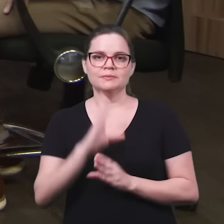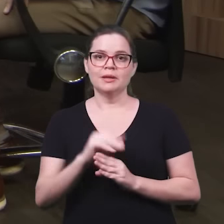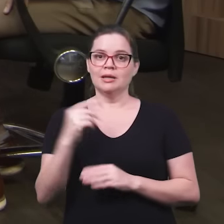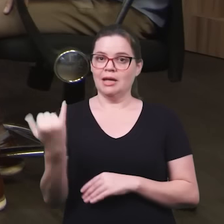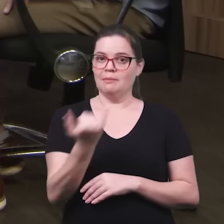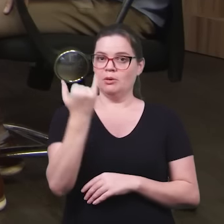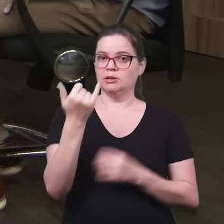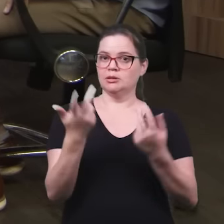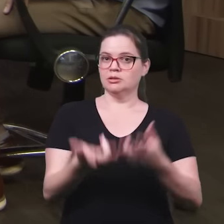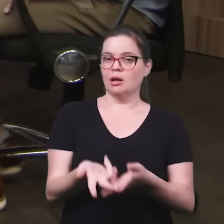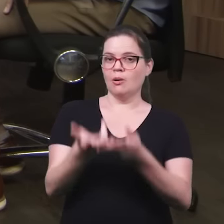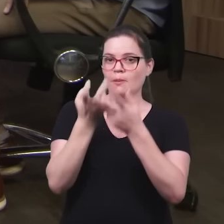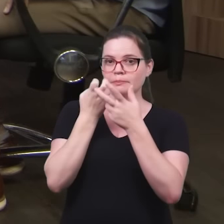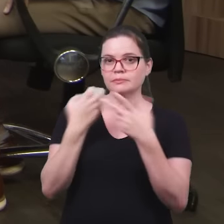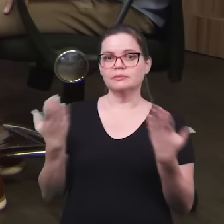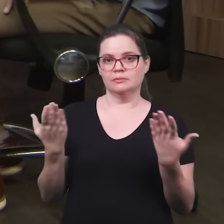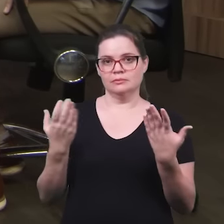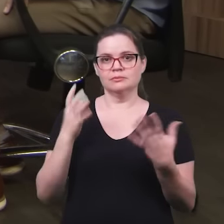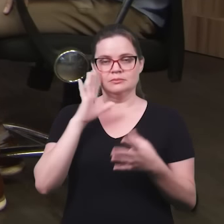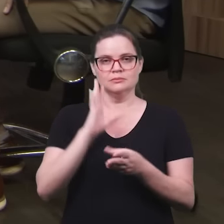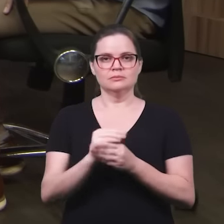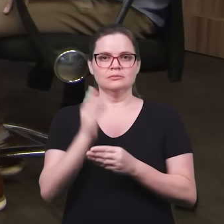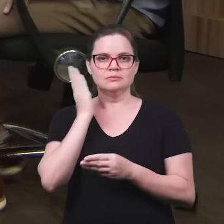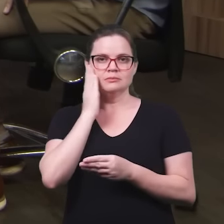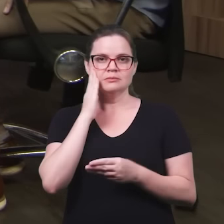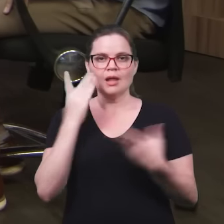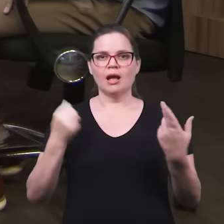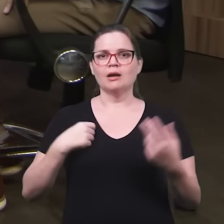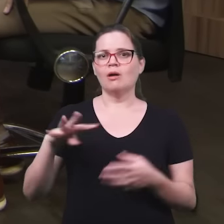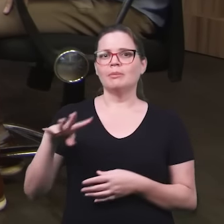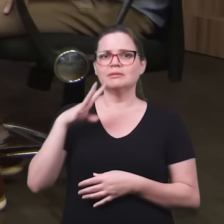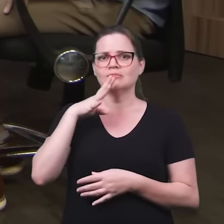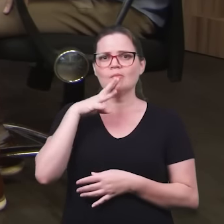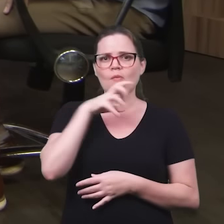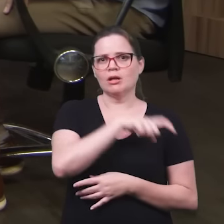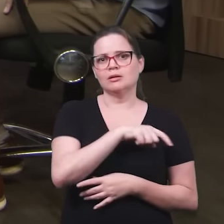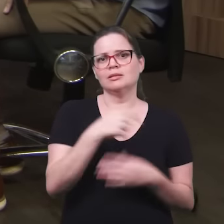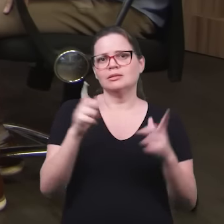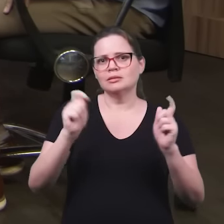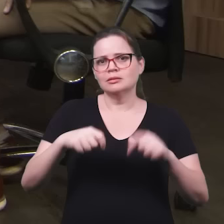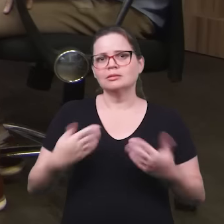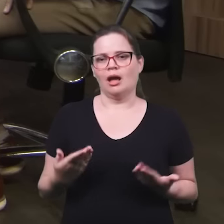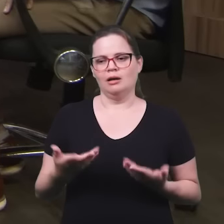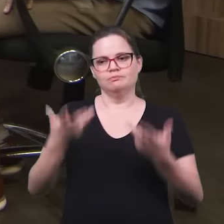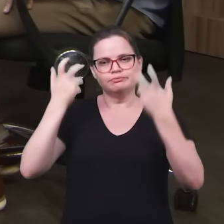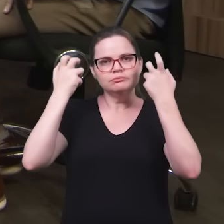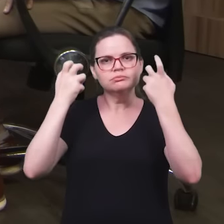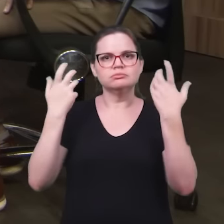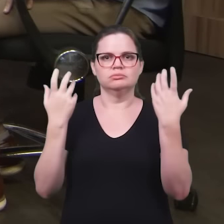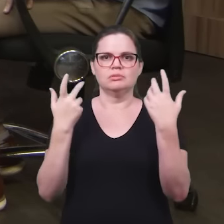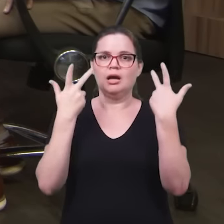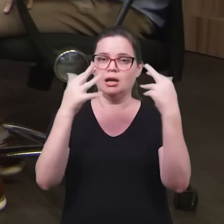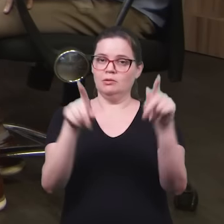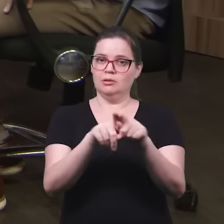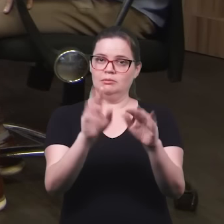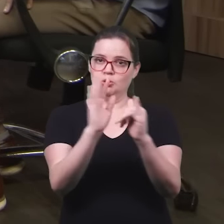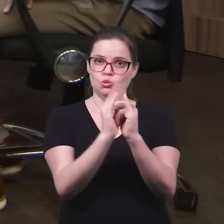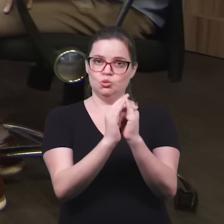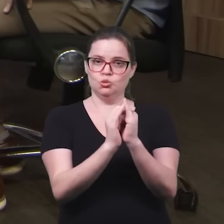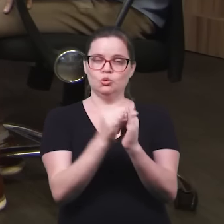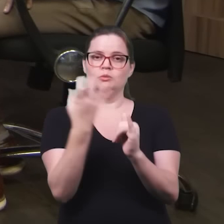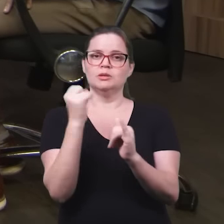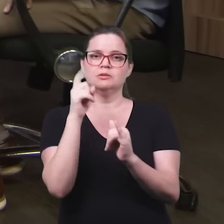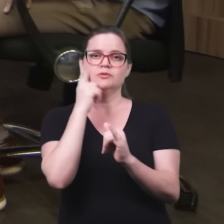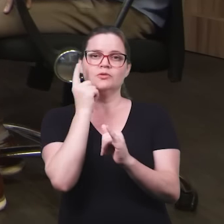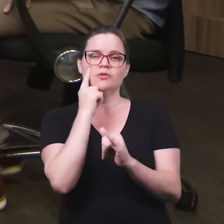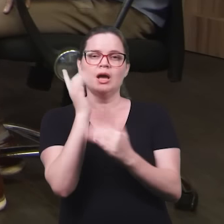gente fala de alcance, de conteúdos que realmente vão performar na rede social. Isso vale muito, inclusive, para YouTube. Se a gente